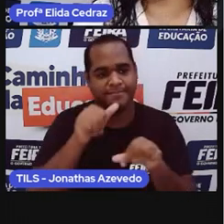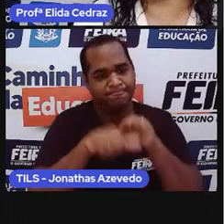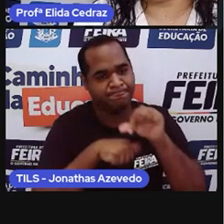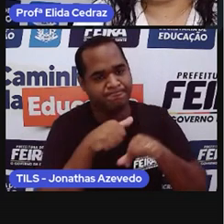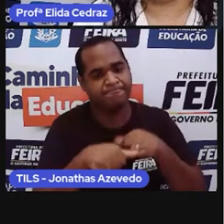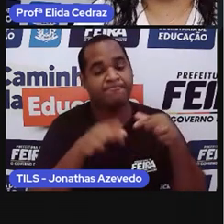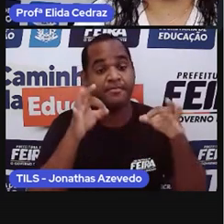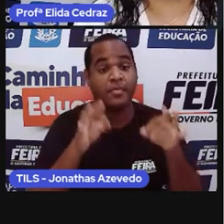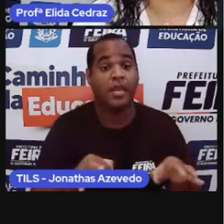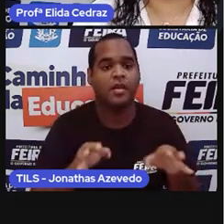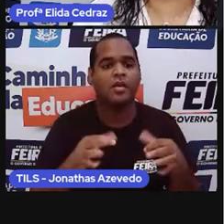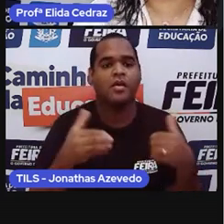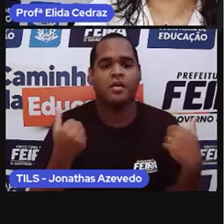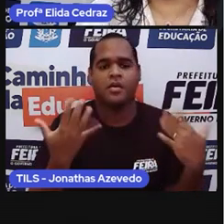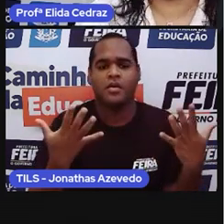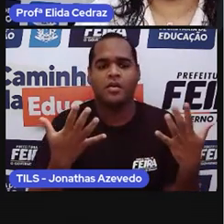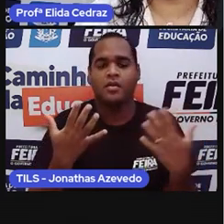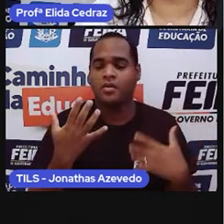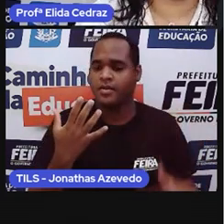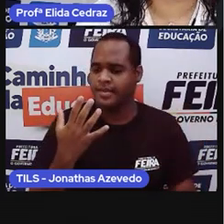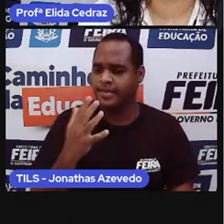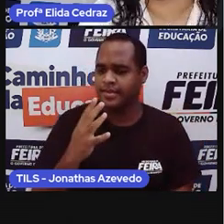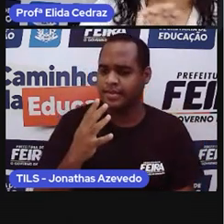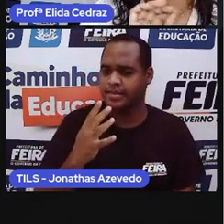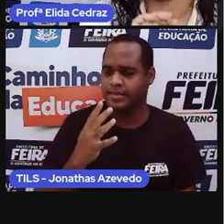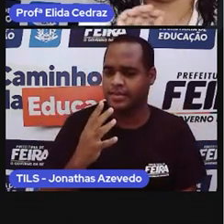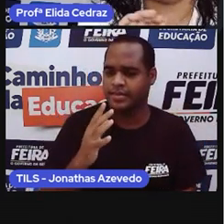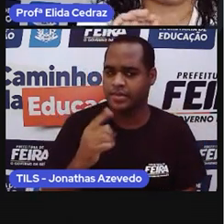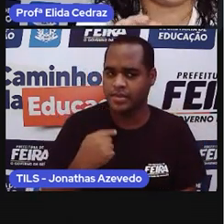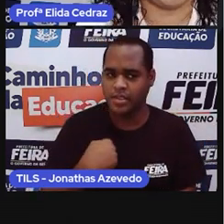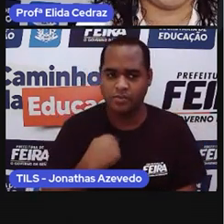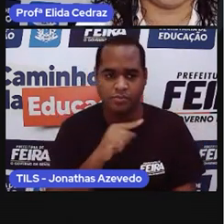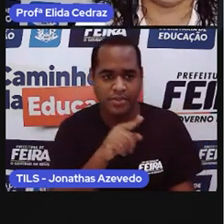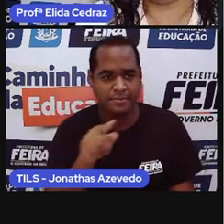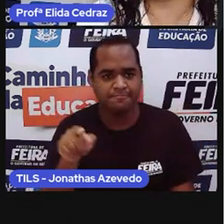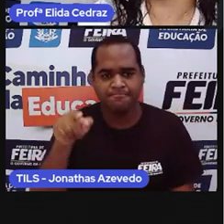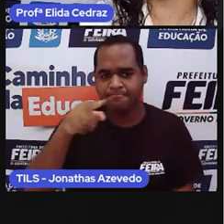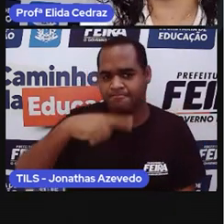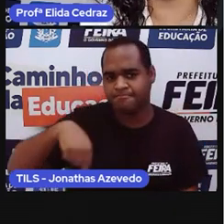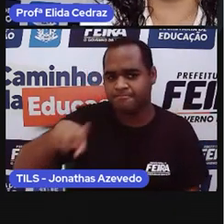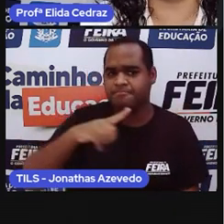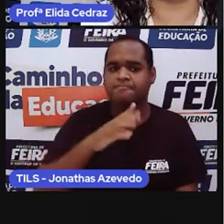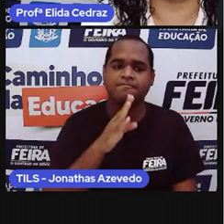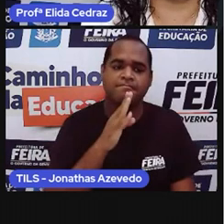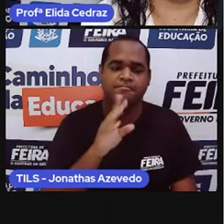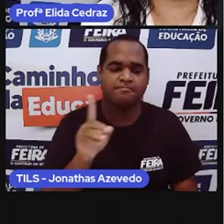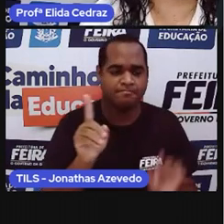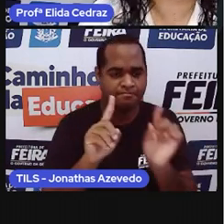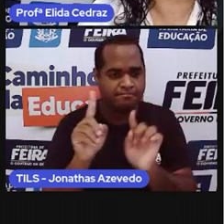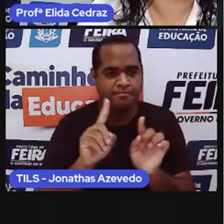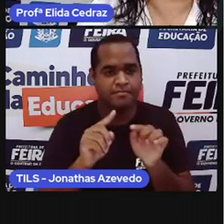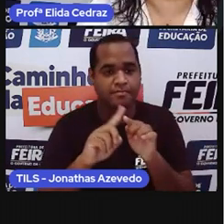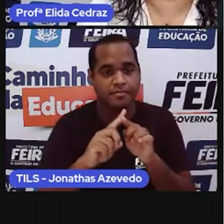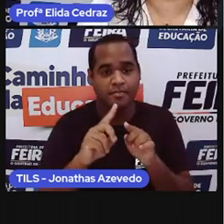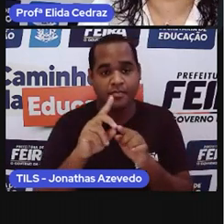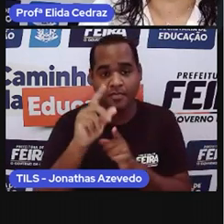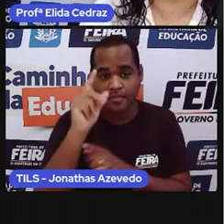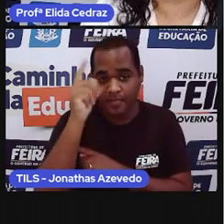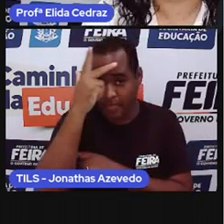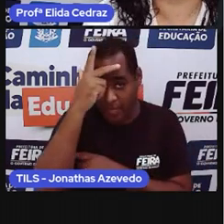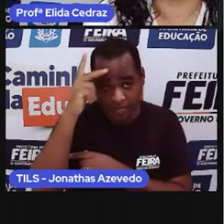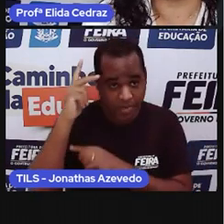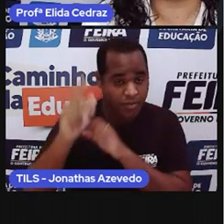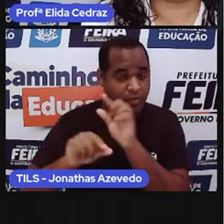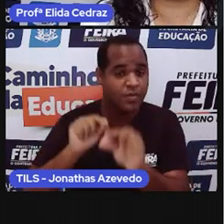Nós não conhecemos nenhum povo em todo o planeta Terra. Nós não conhecemos nenhum